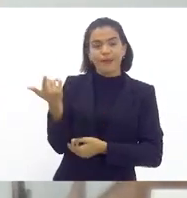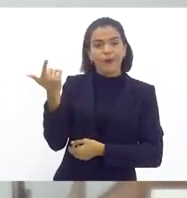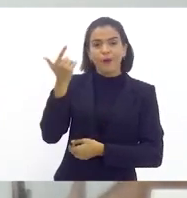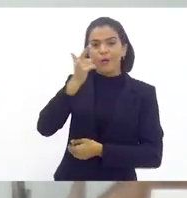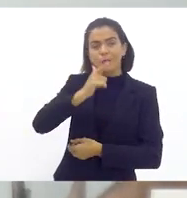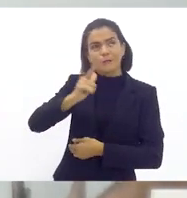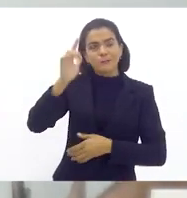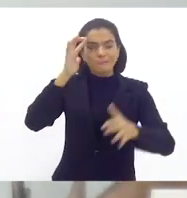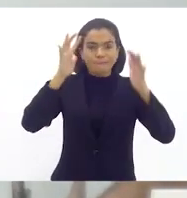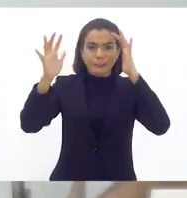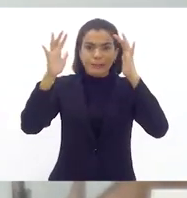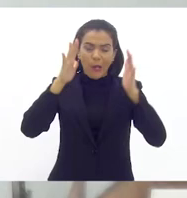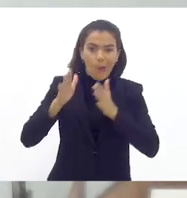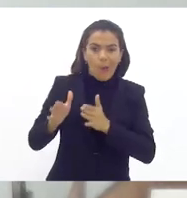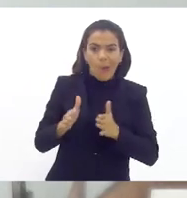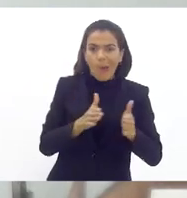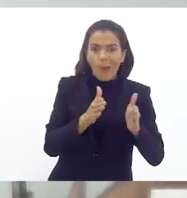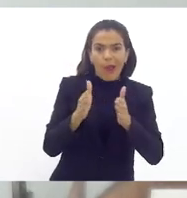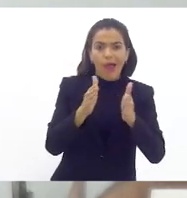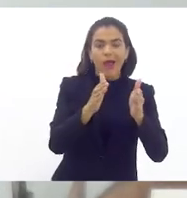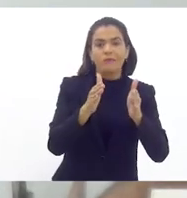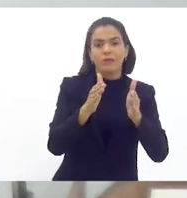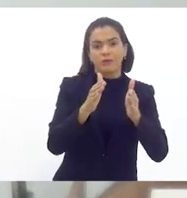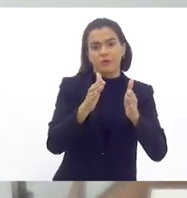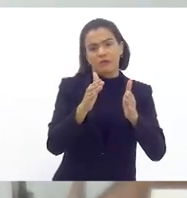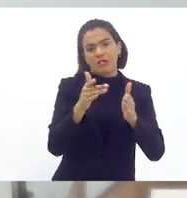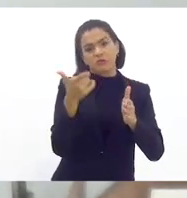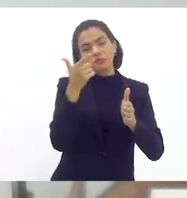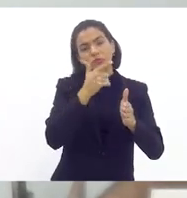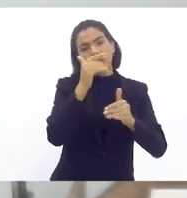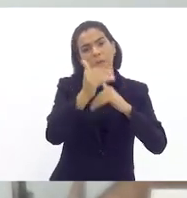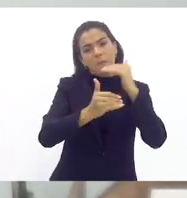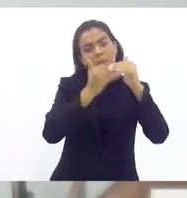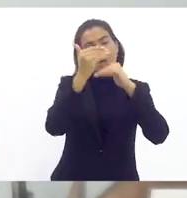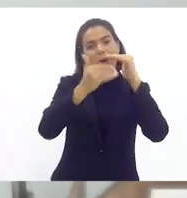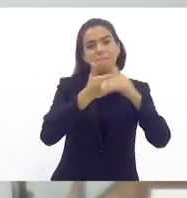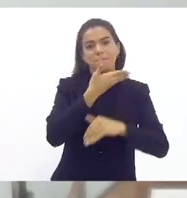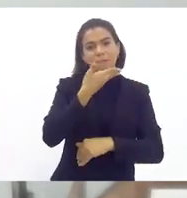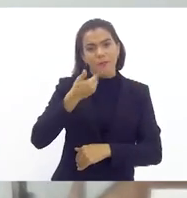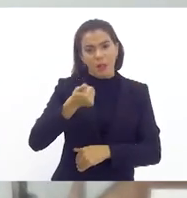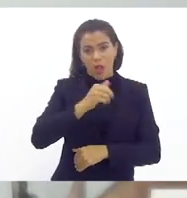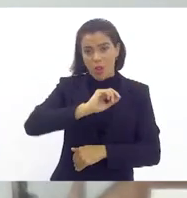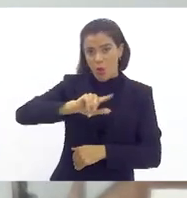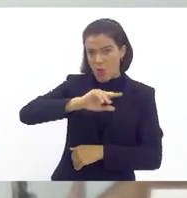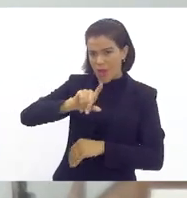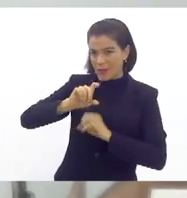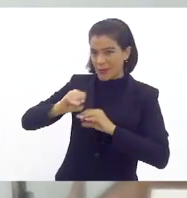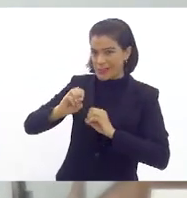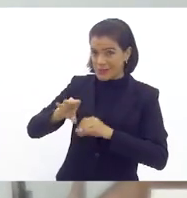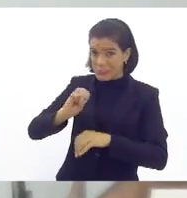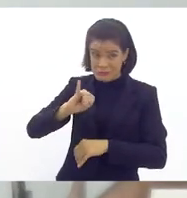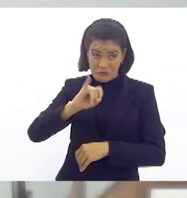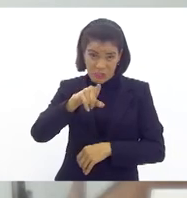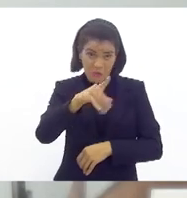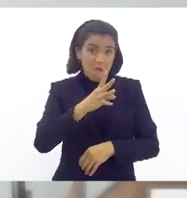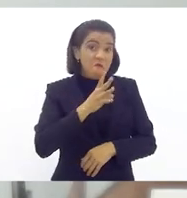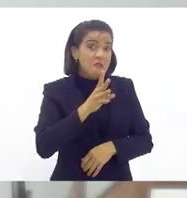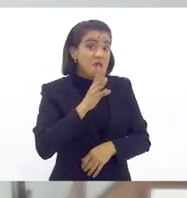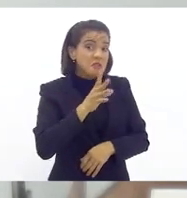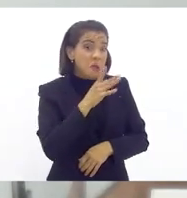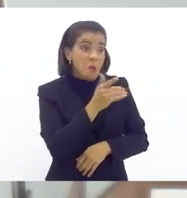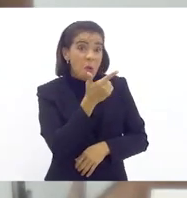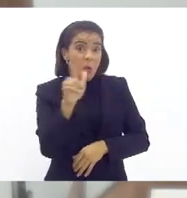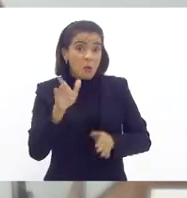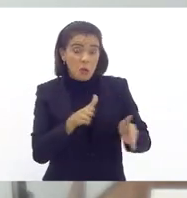outro caminho para que nós possamos melhorar, que não seja educação. se vocês tiverem algum